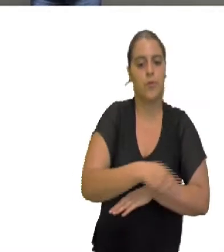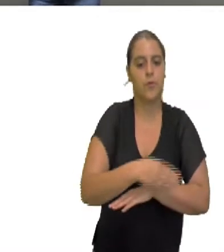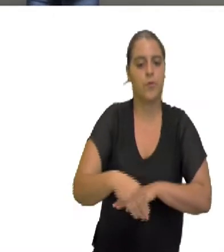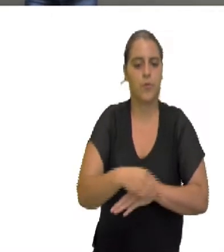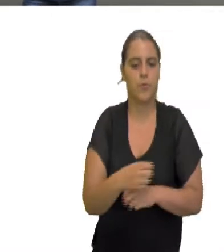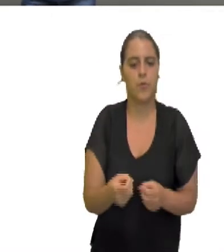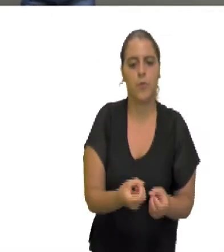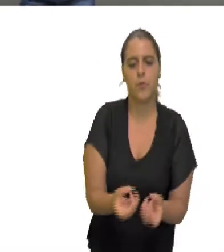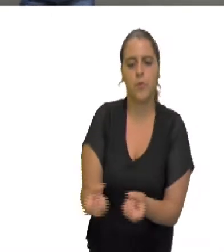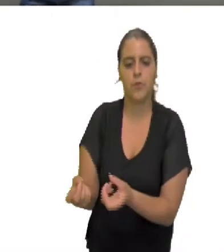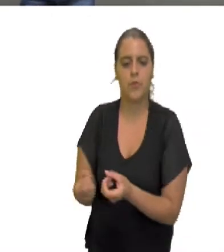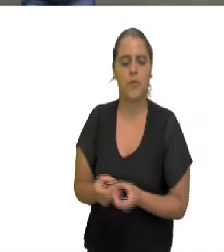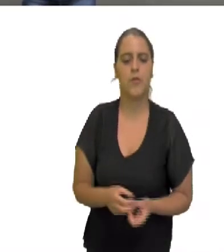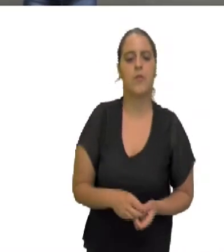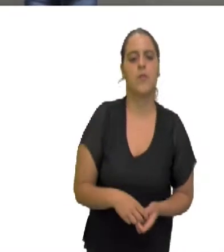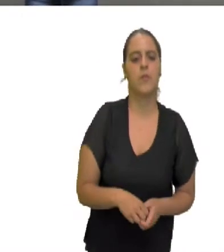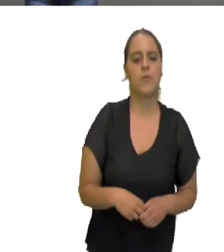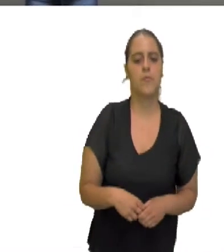mercados, edifícios,